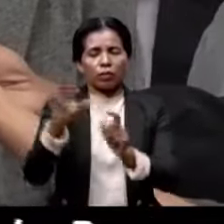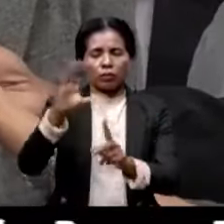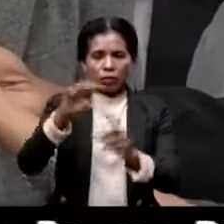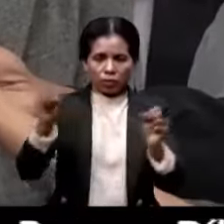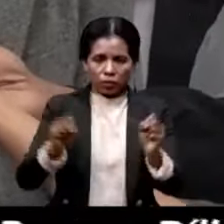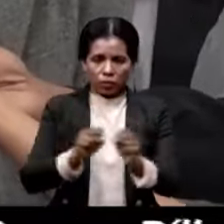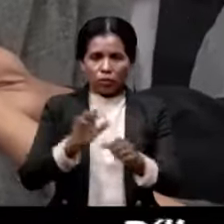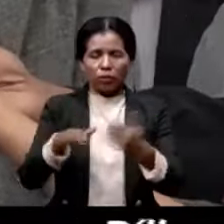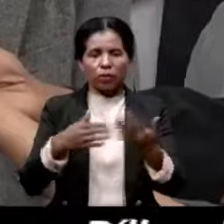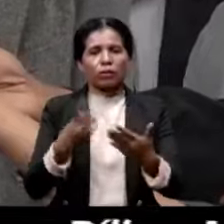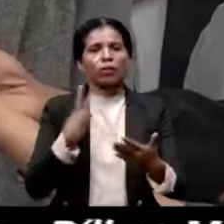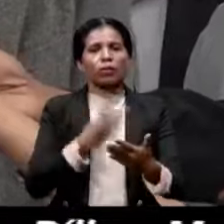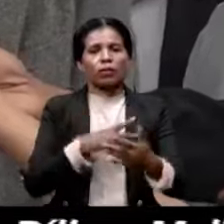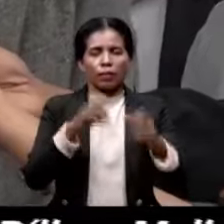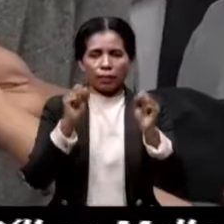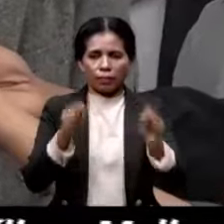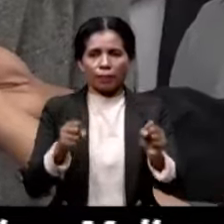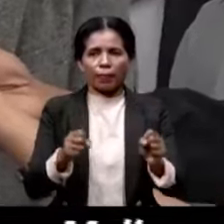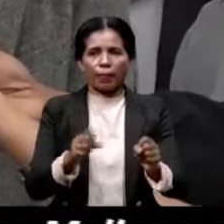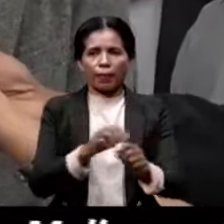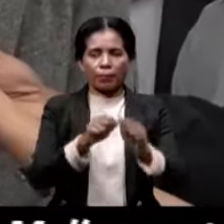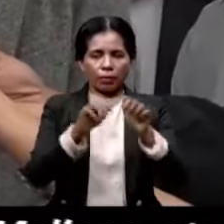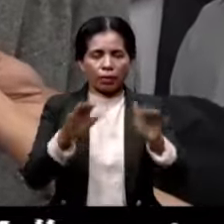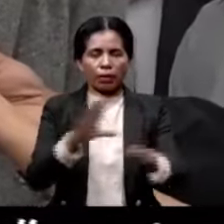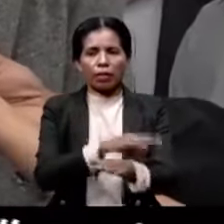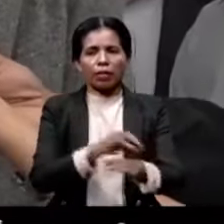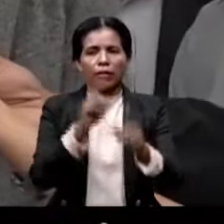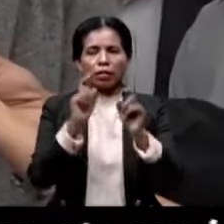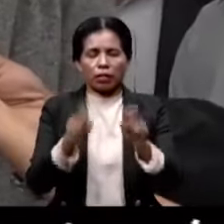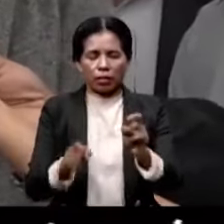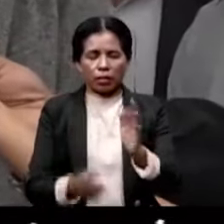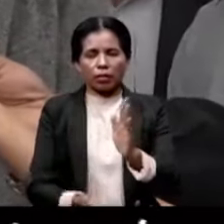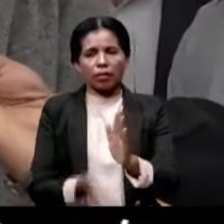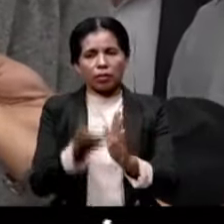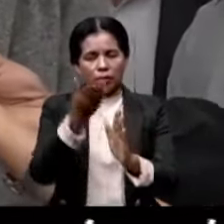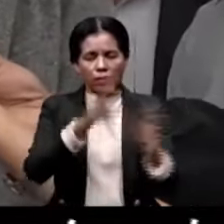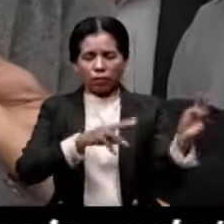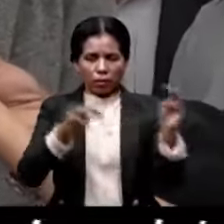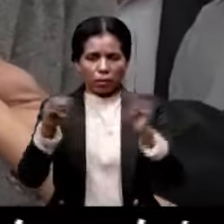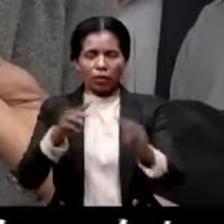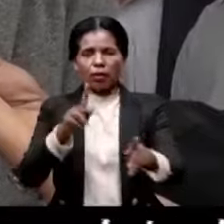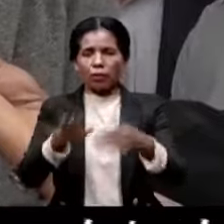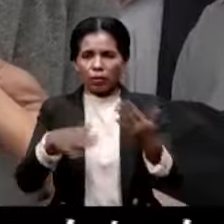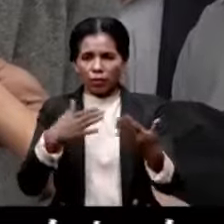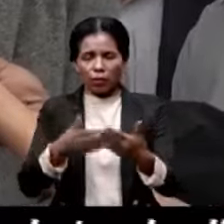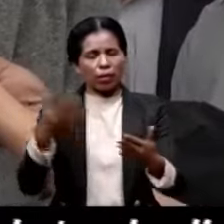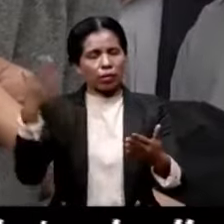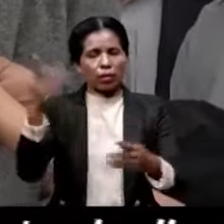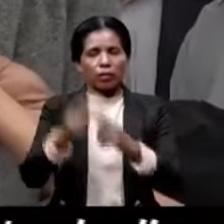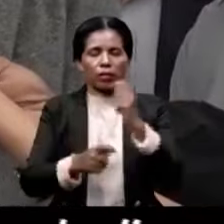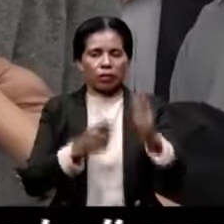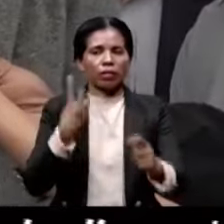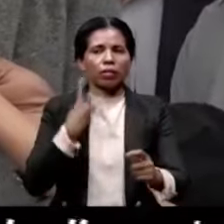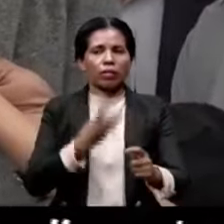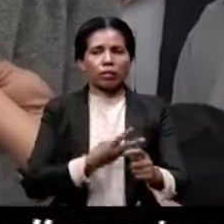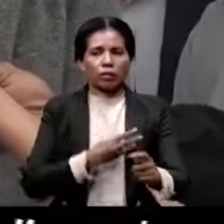para e também a admissão é estático, tem que ser dinâmico, porque mudanças agora é a era digitalização e